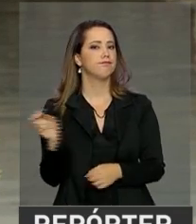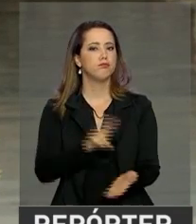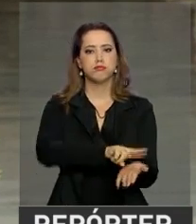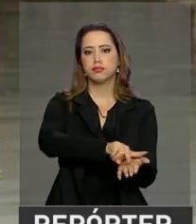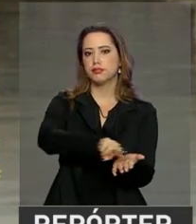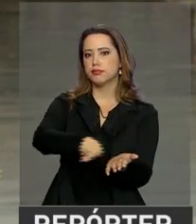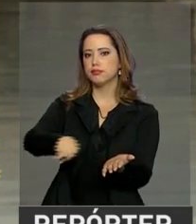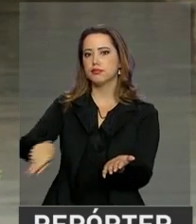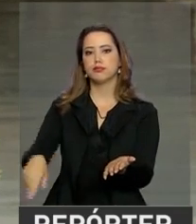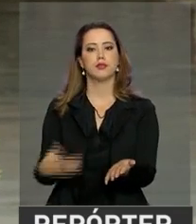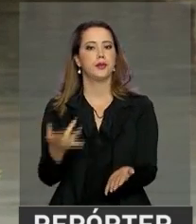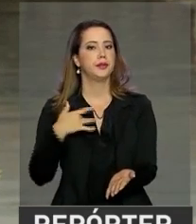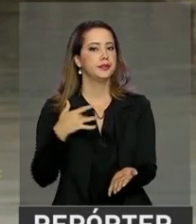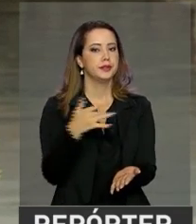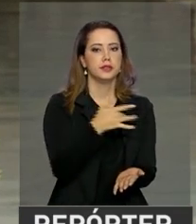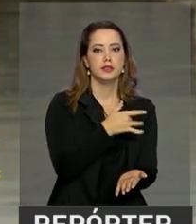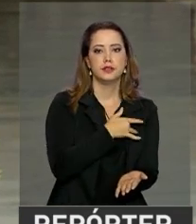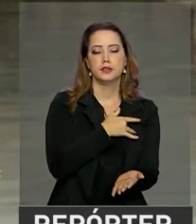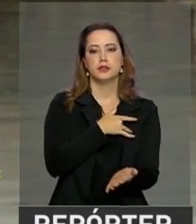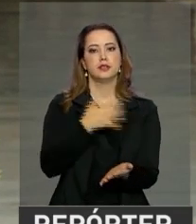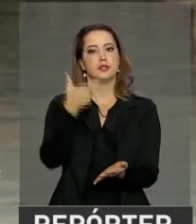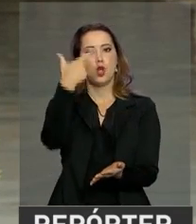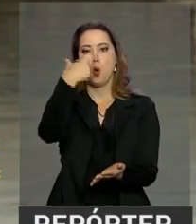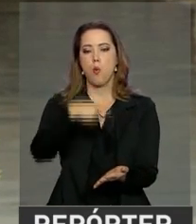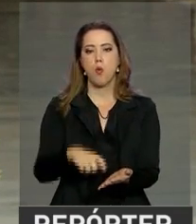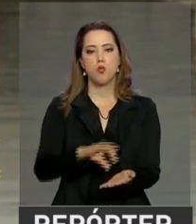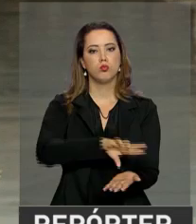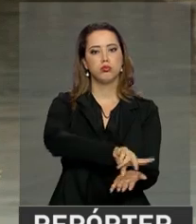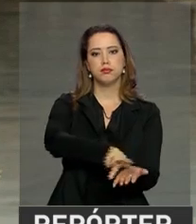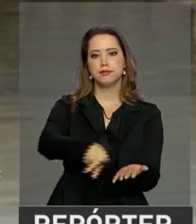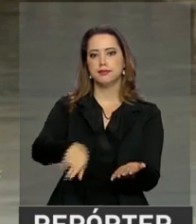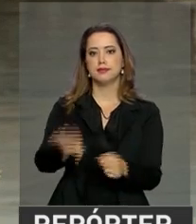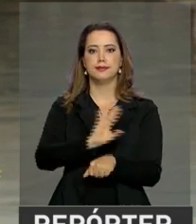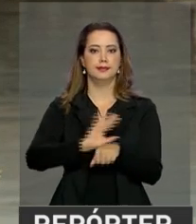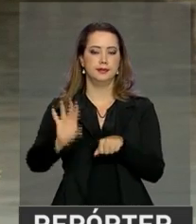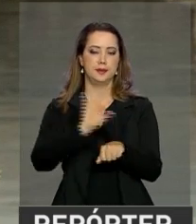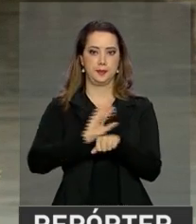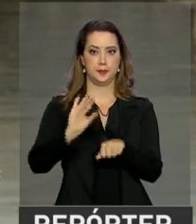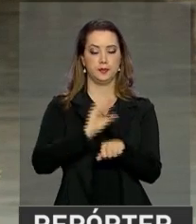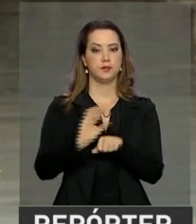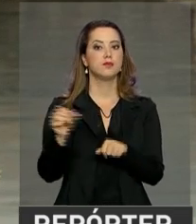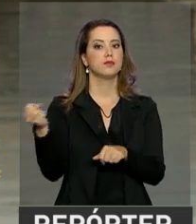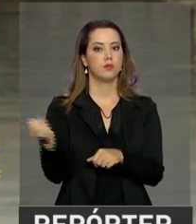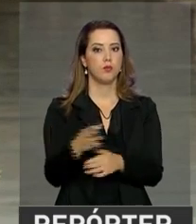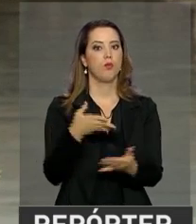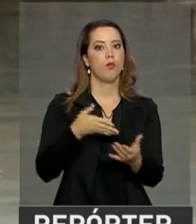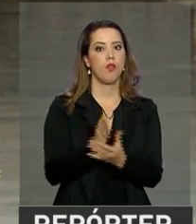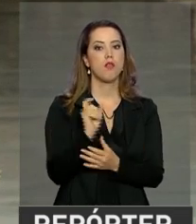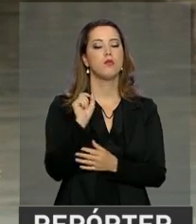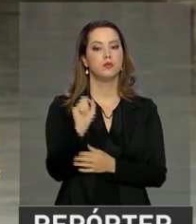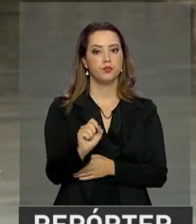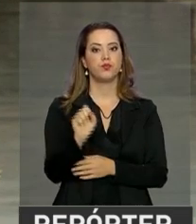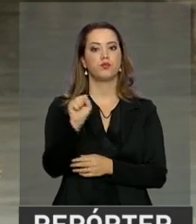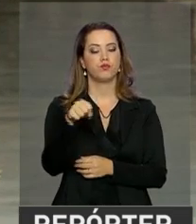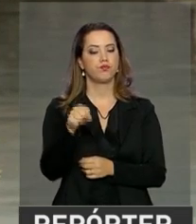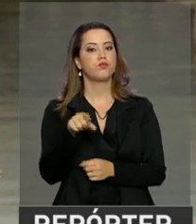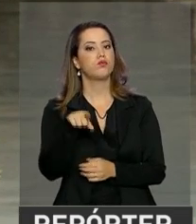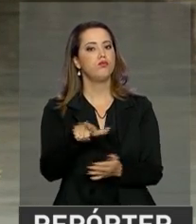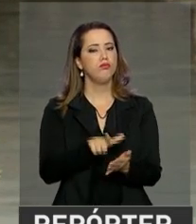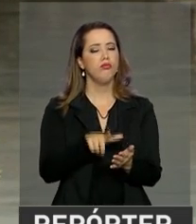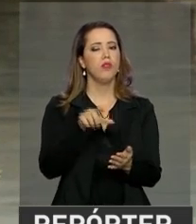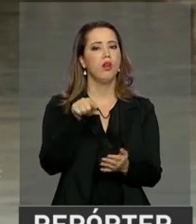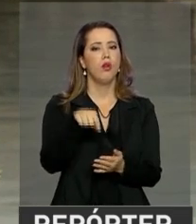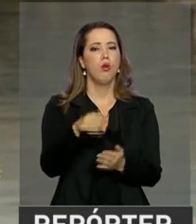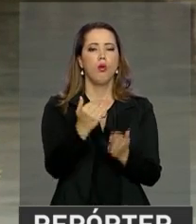engenharias enfim humanas exatas uma gama vasta de cursos aí que foram autorizados a portaria que autoriza